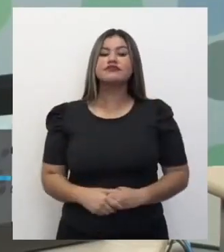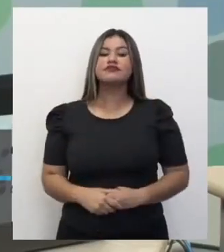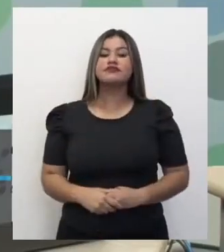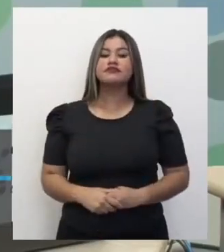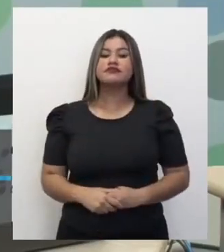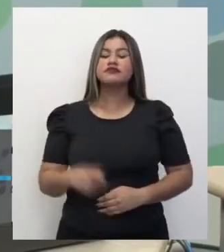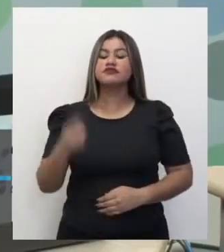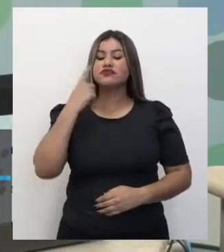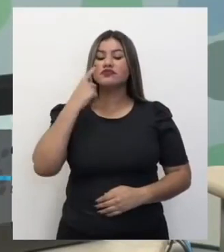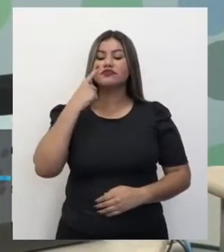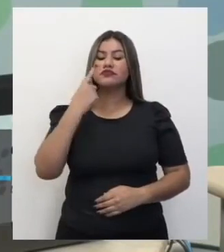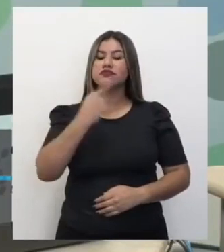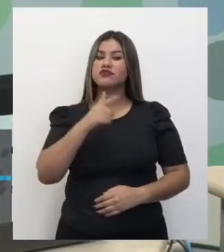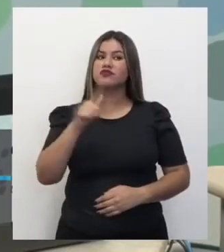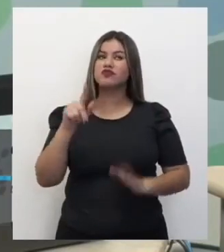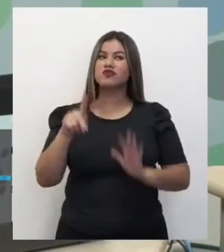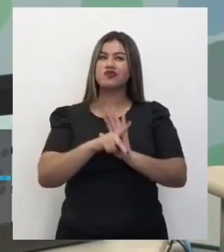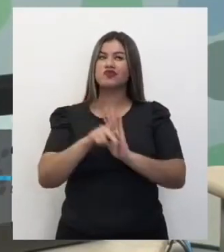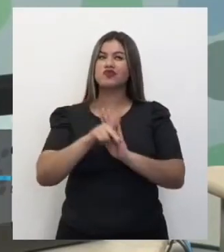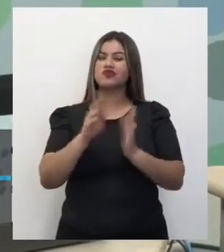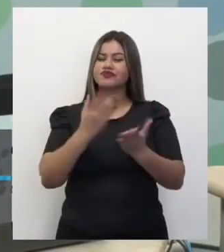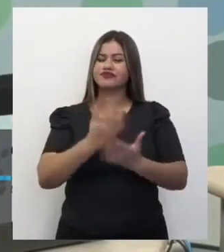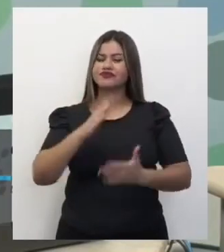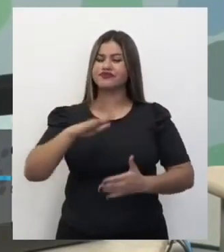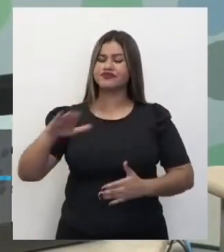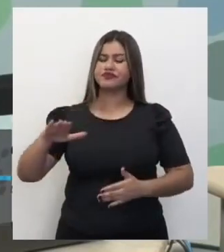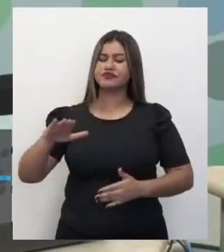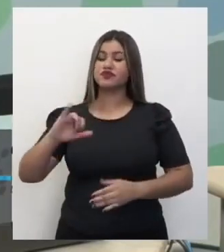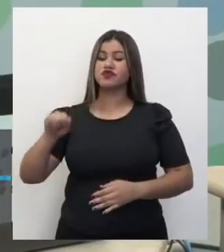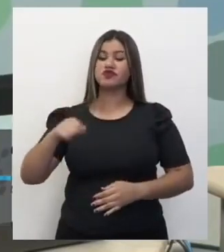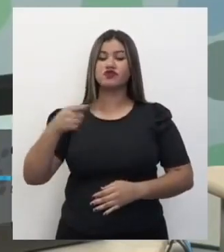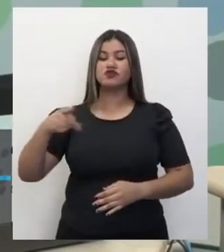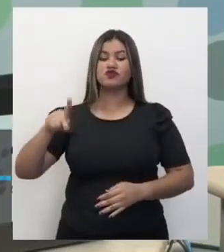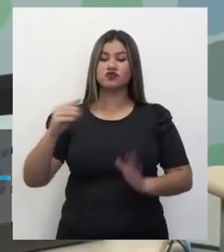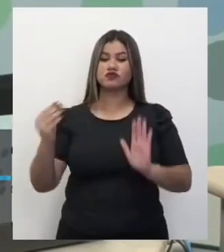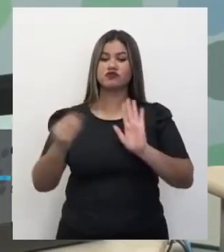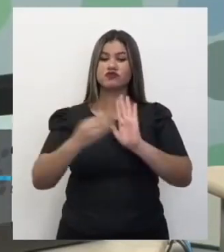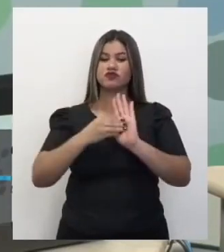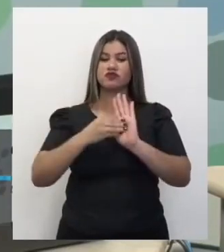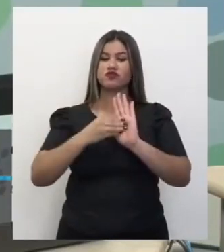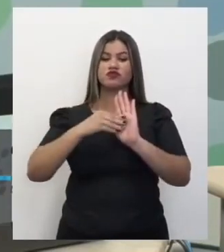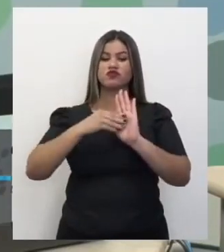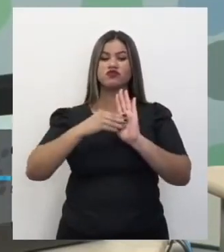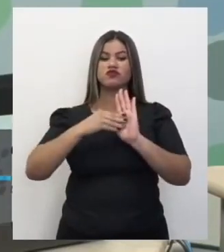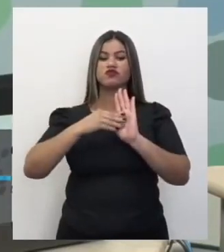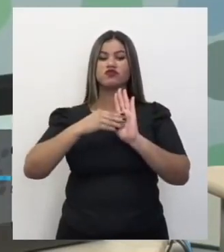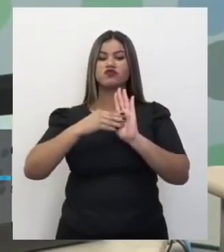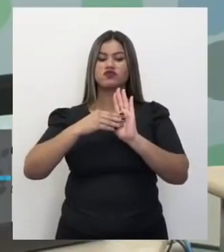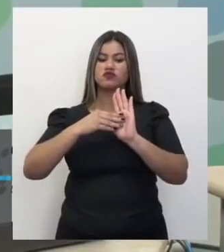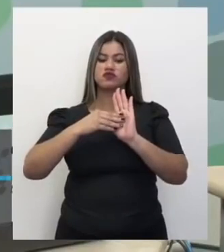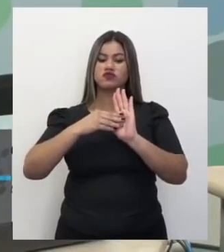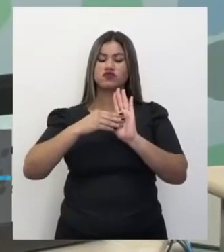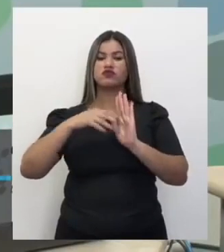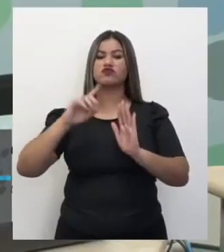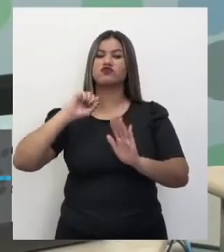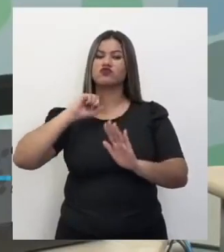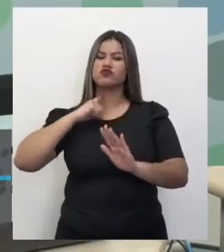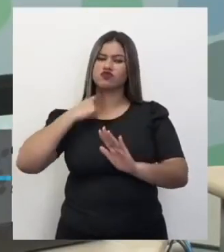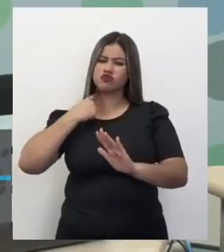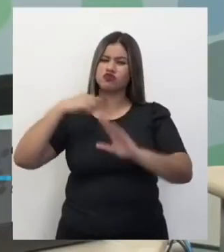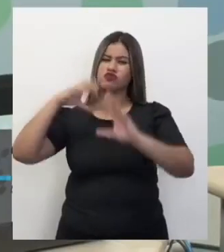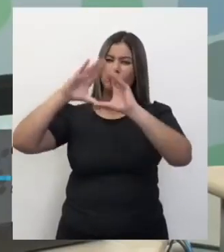Deixa eu colocar aqui uma de aluno que eu vi. João Victor colocou, a poluição só evolui mais e